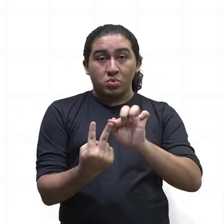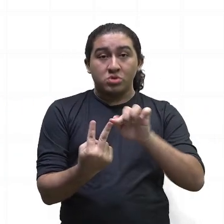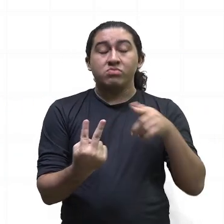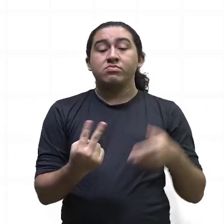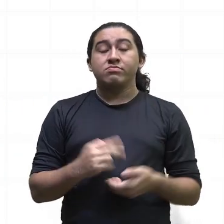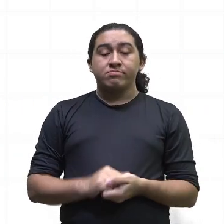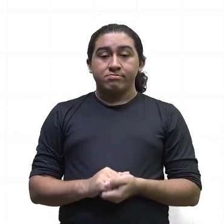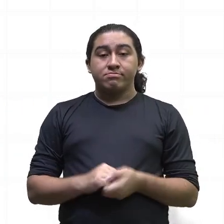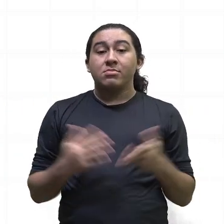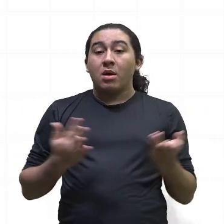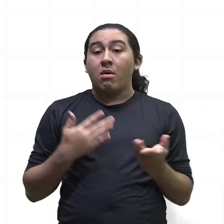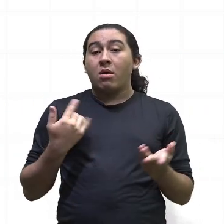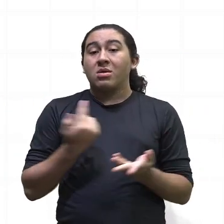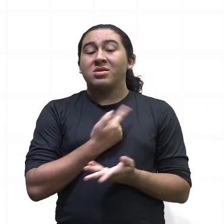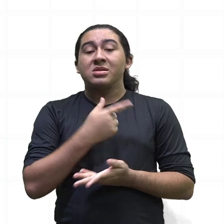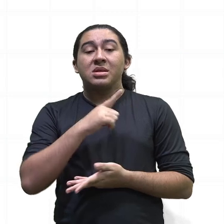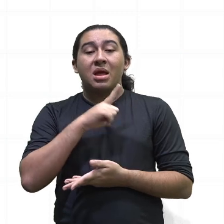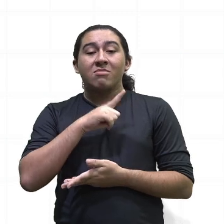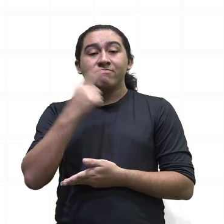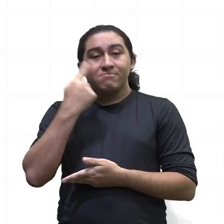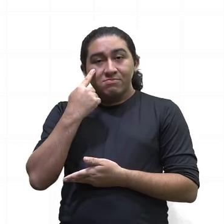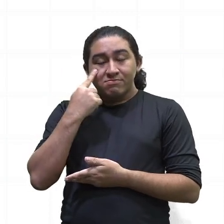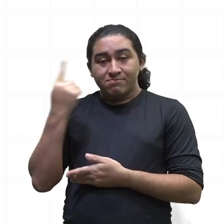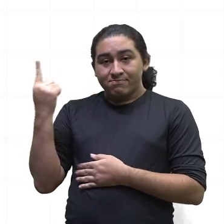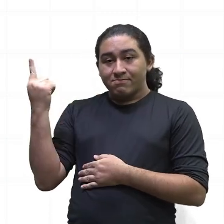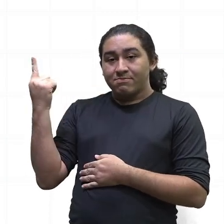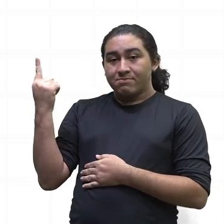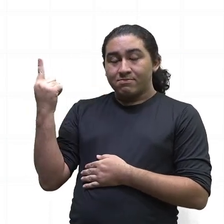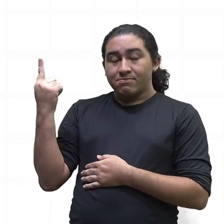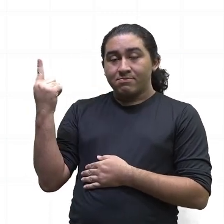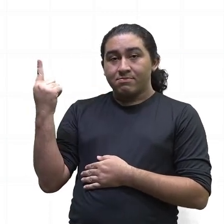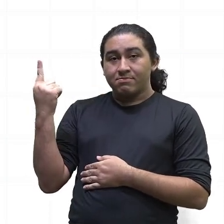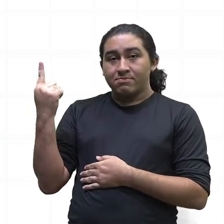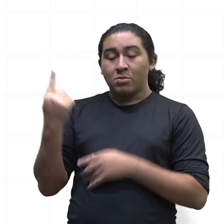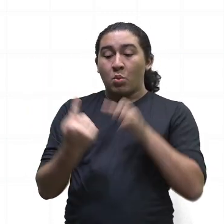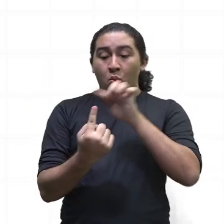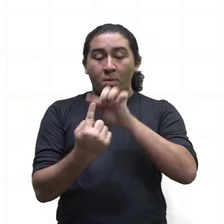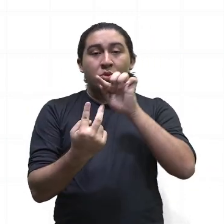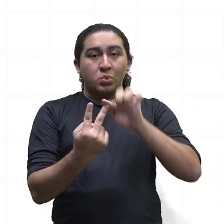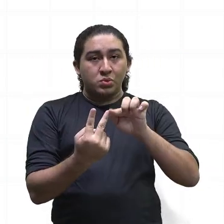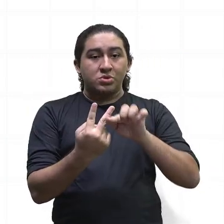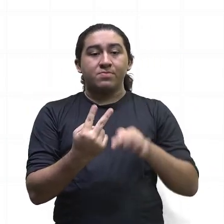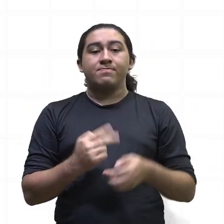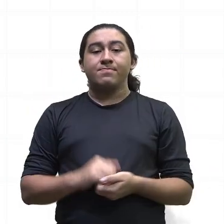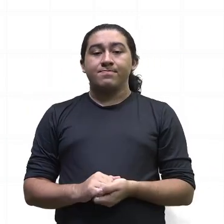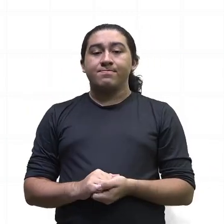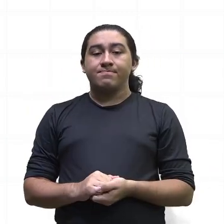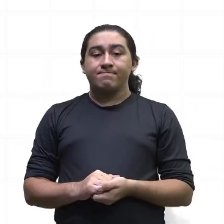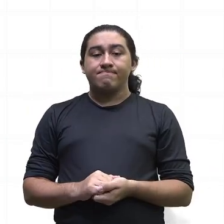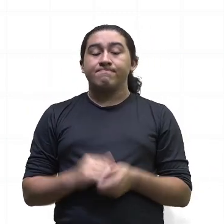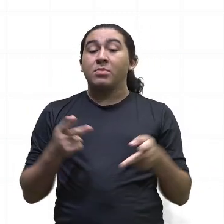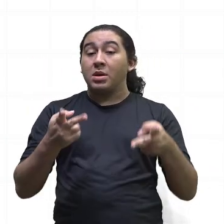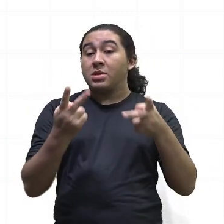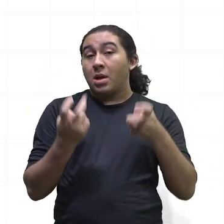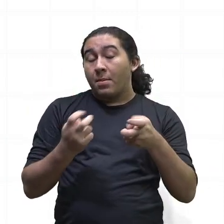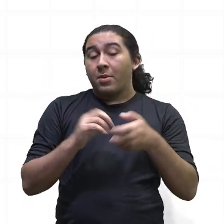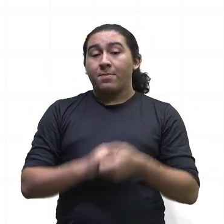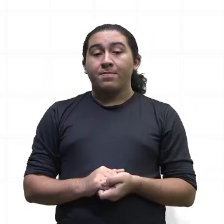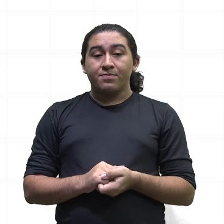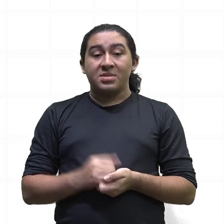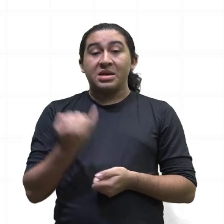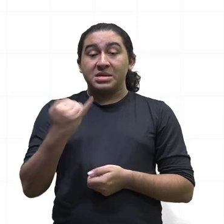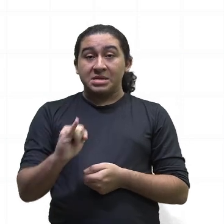agora, né, nós chamamos o quê? De sintagma nominal, sintagma verbal. Vejam só, o